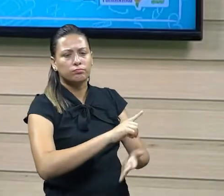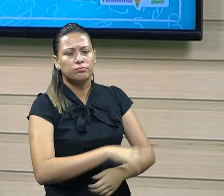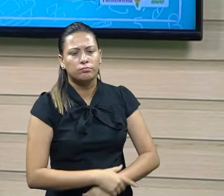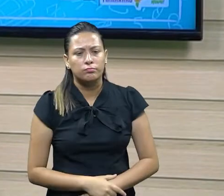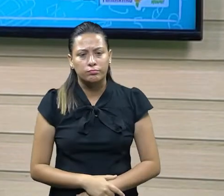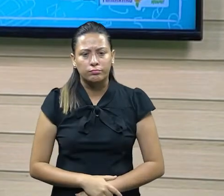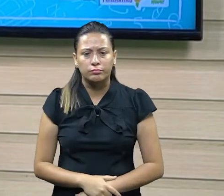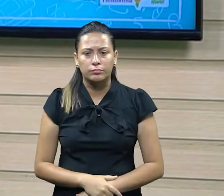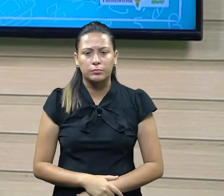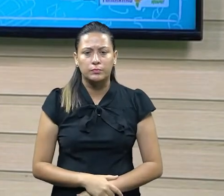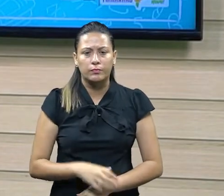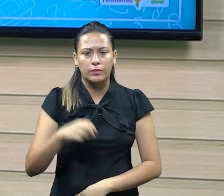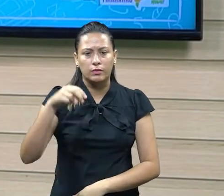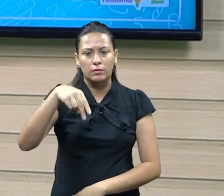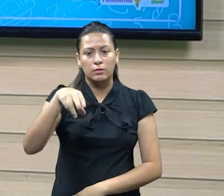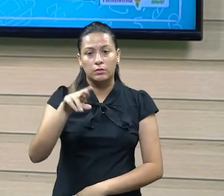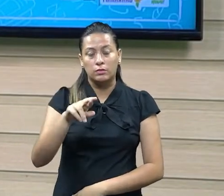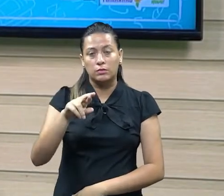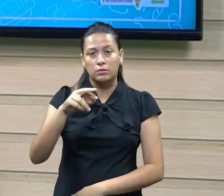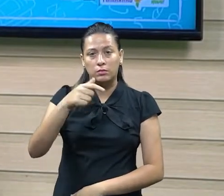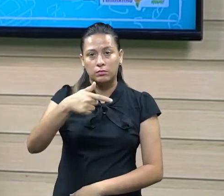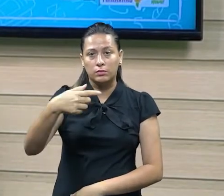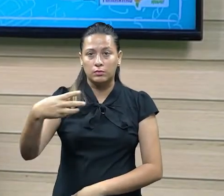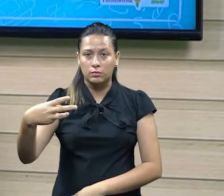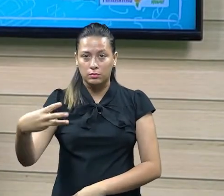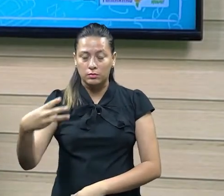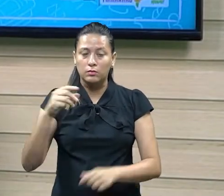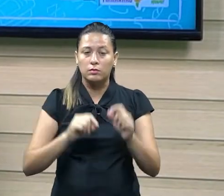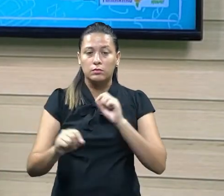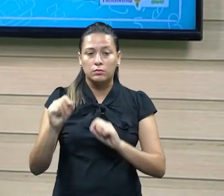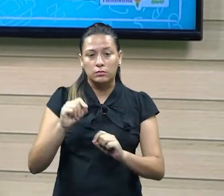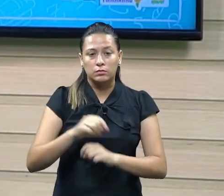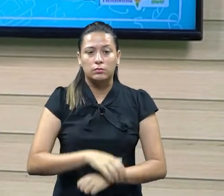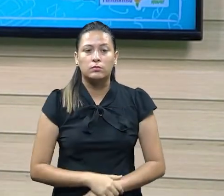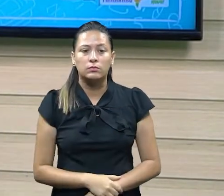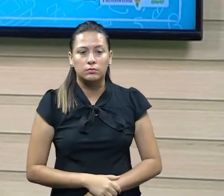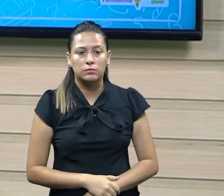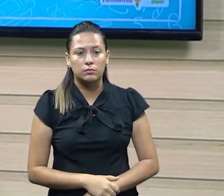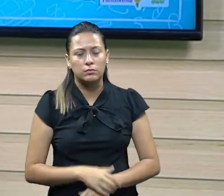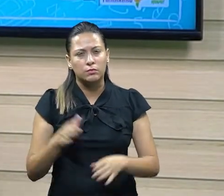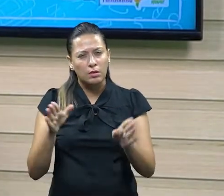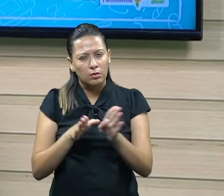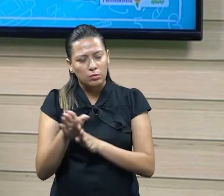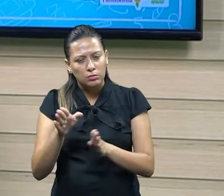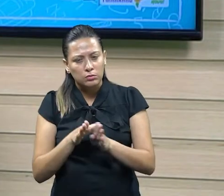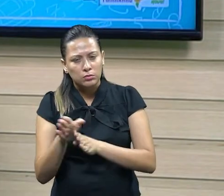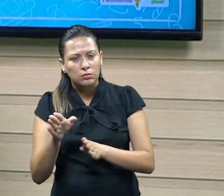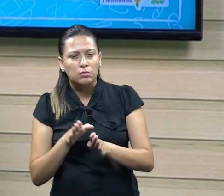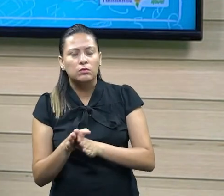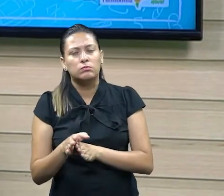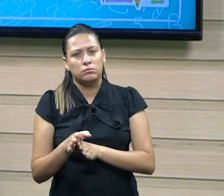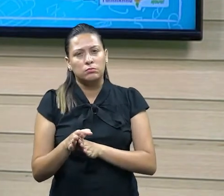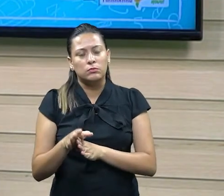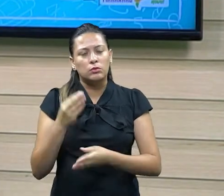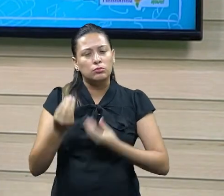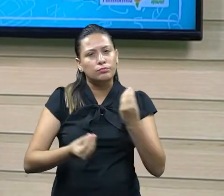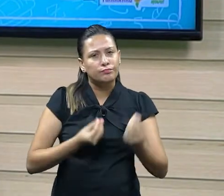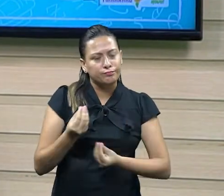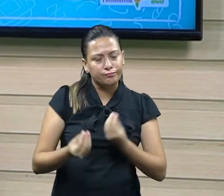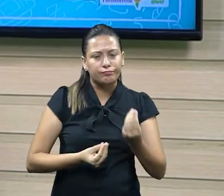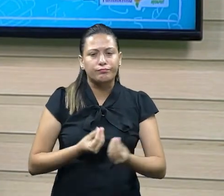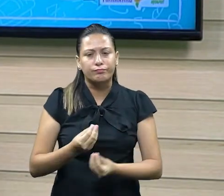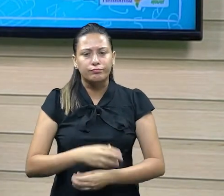Então a NR23 é a norma que vai orientar, que vai dizer como é que devemos proceder diante de